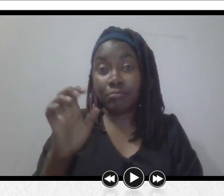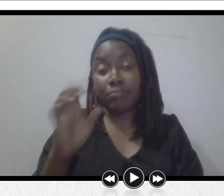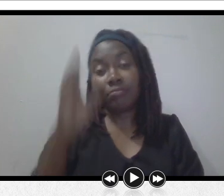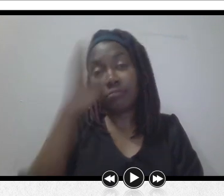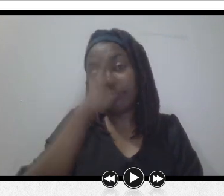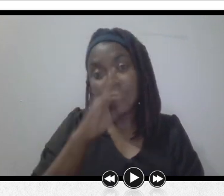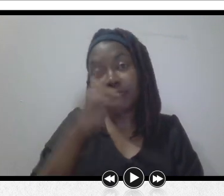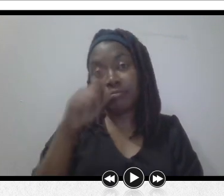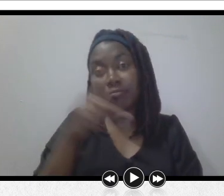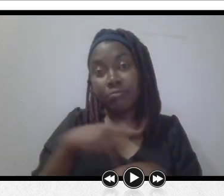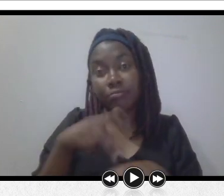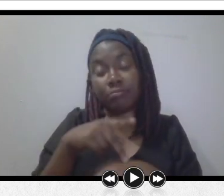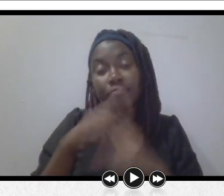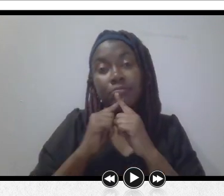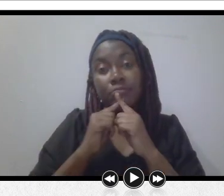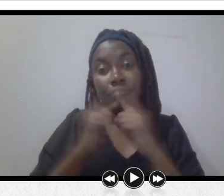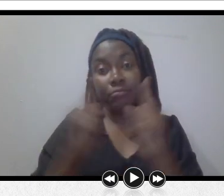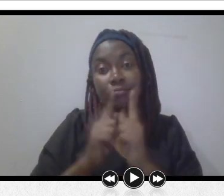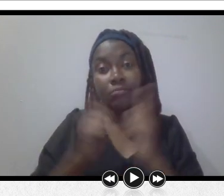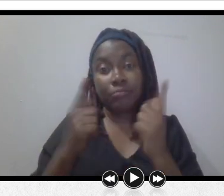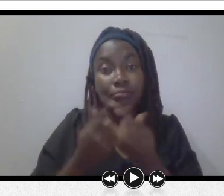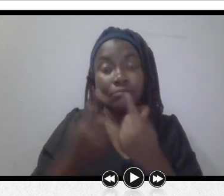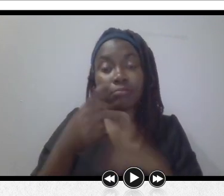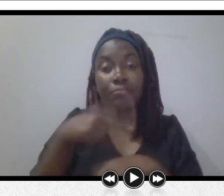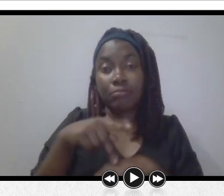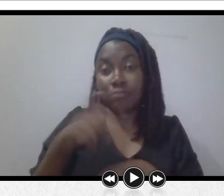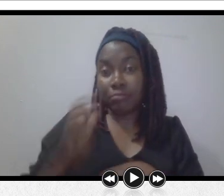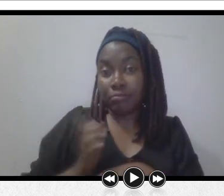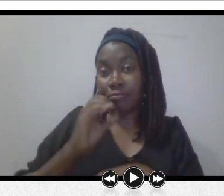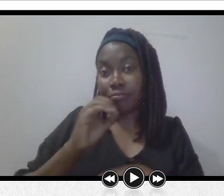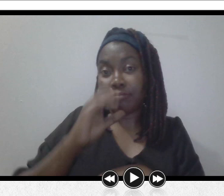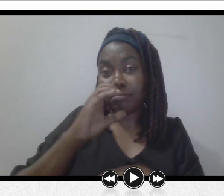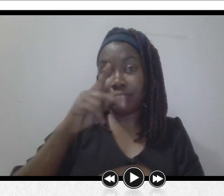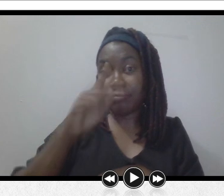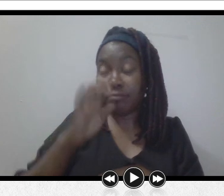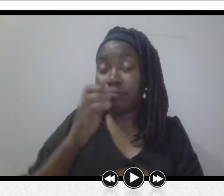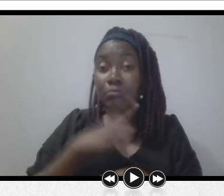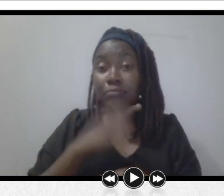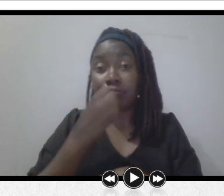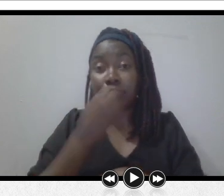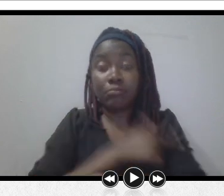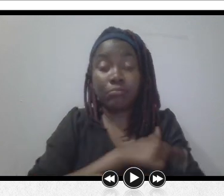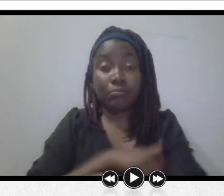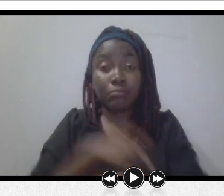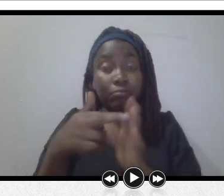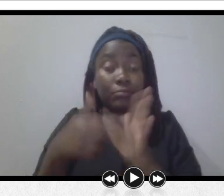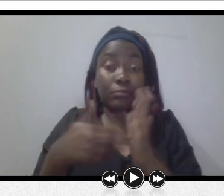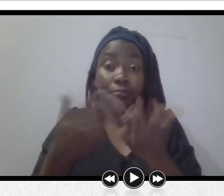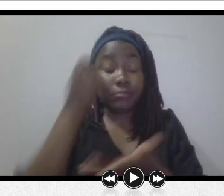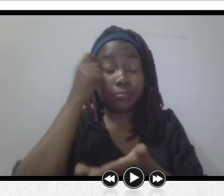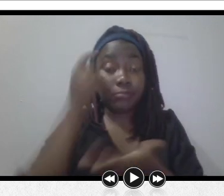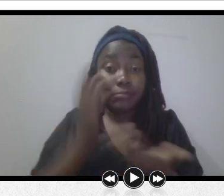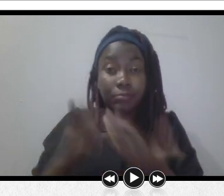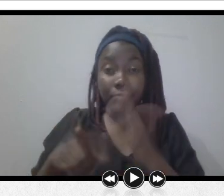um país pleiteante de integrar o grupo dos países ricos da OCDE e que tem boas práticas de regulação. Então, a ideia aqui,